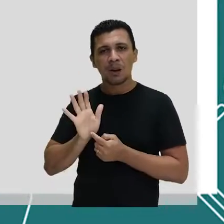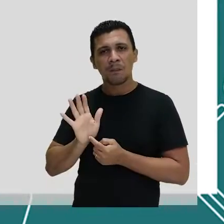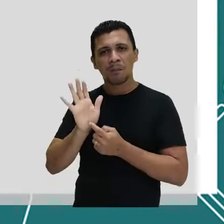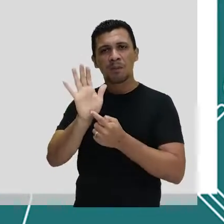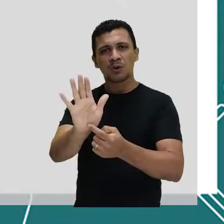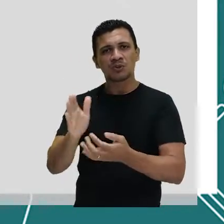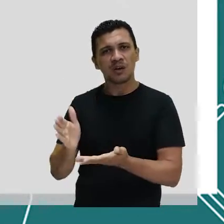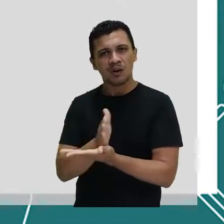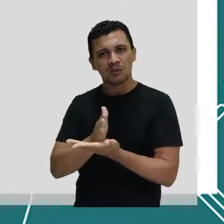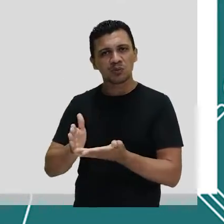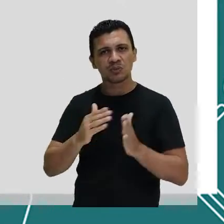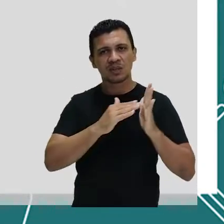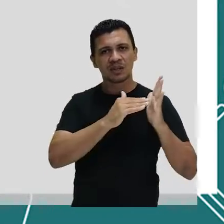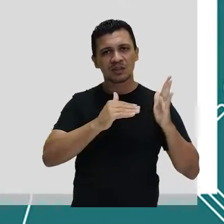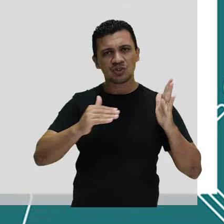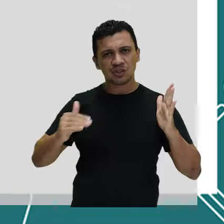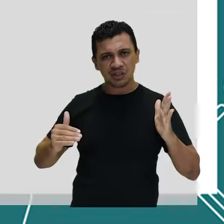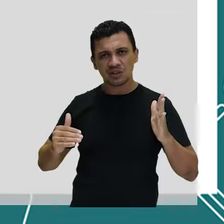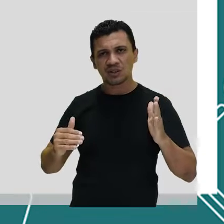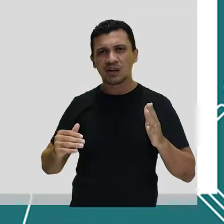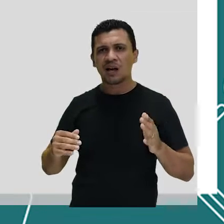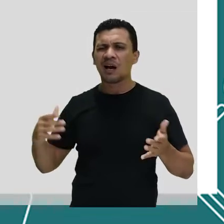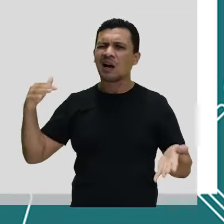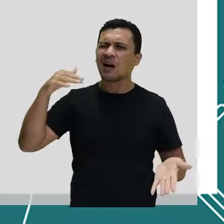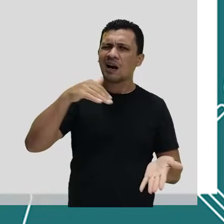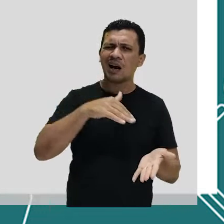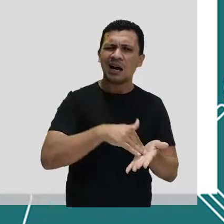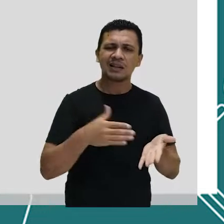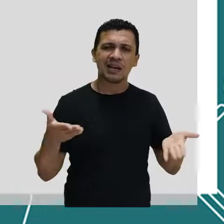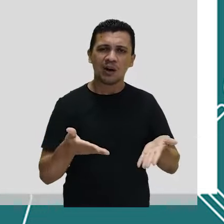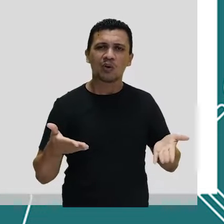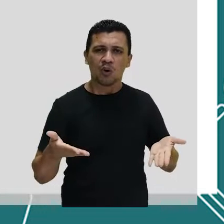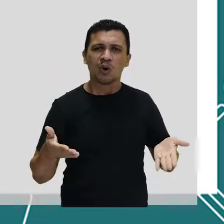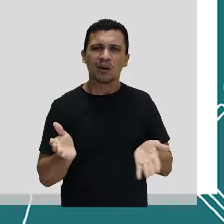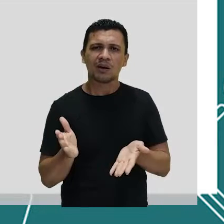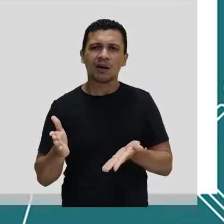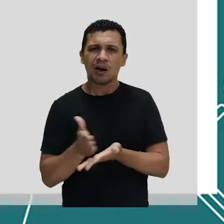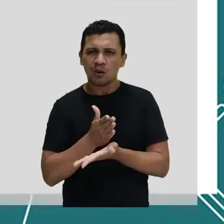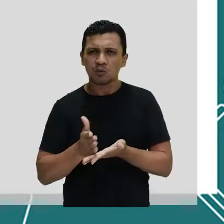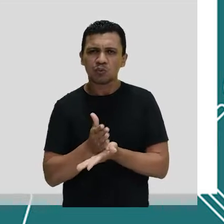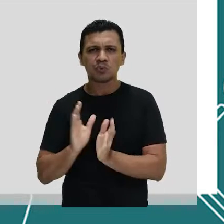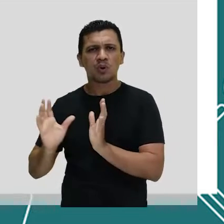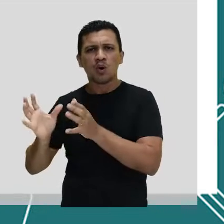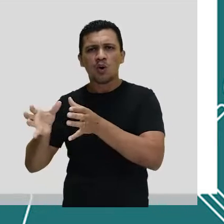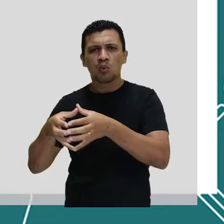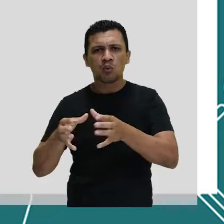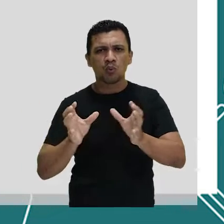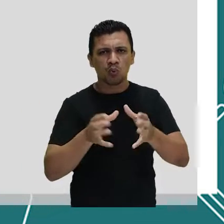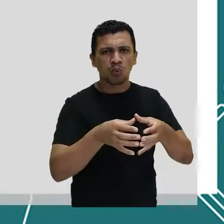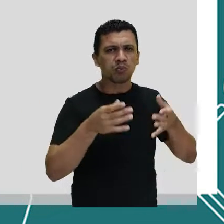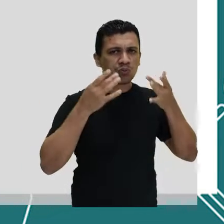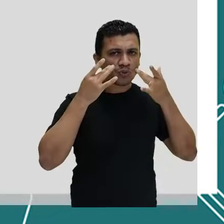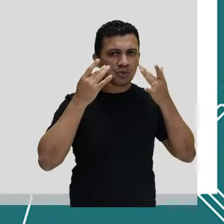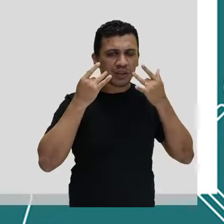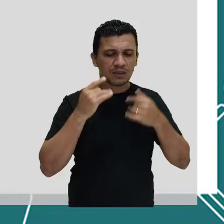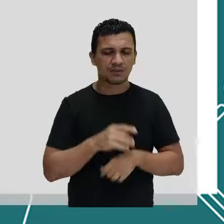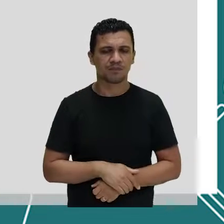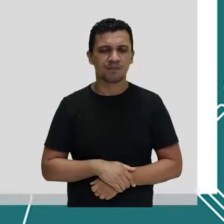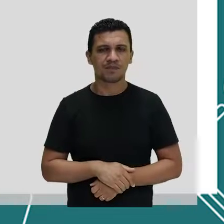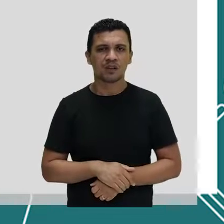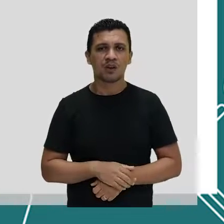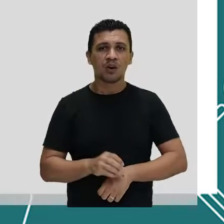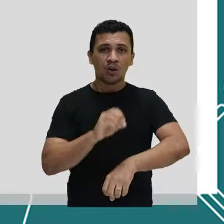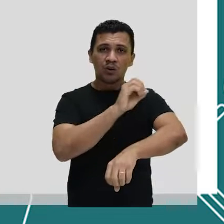situações de estéticas desse período até agora e de alguns grupos de teatro que vêm trabalhando estéticas diferentes. O Oficina dos anos